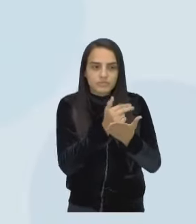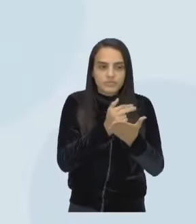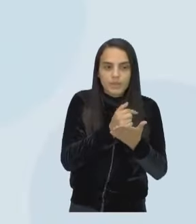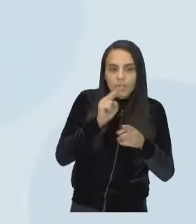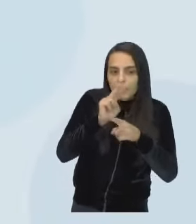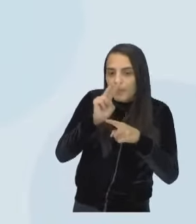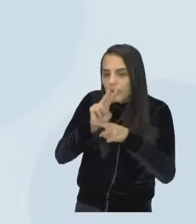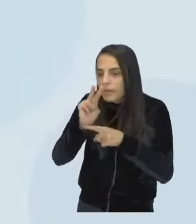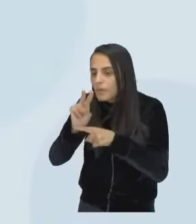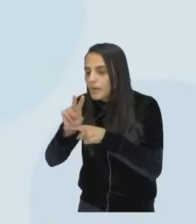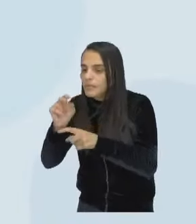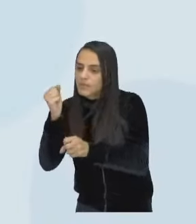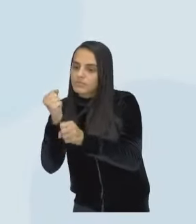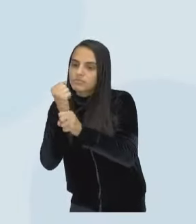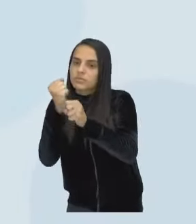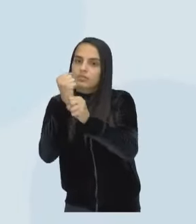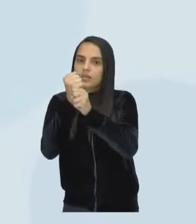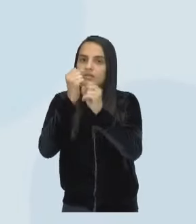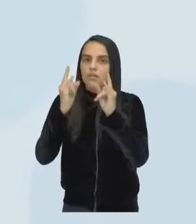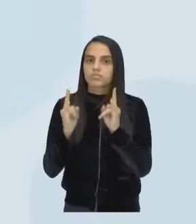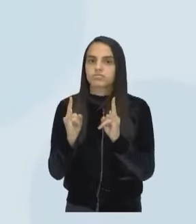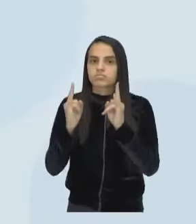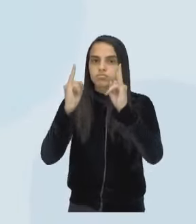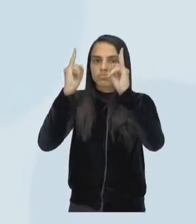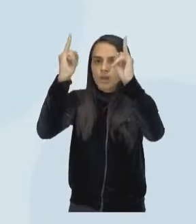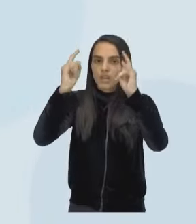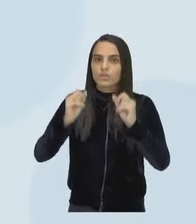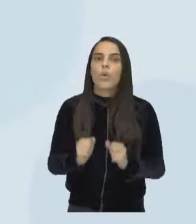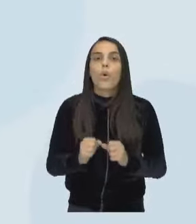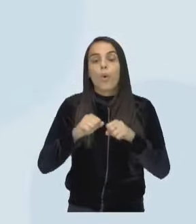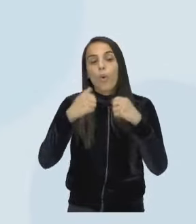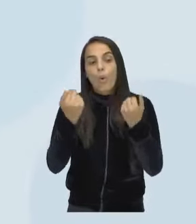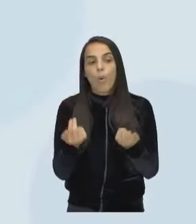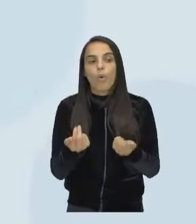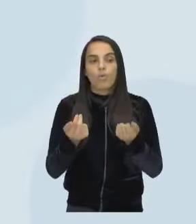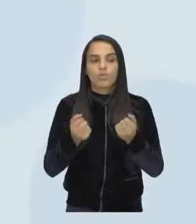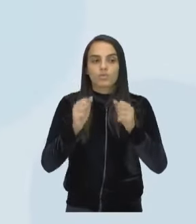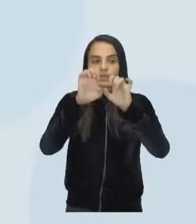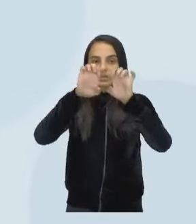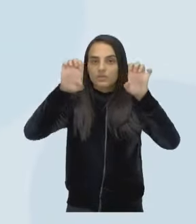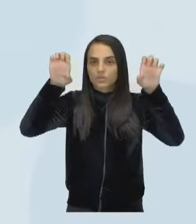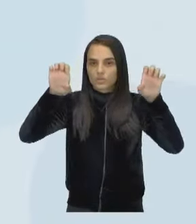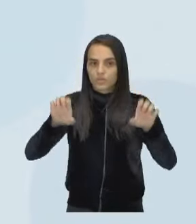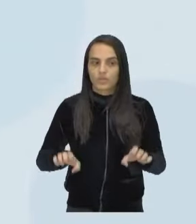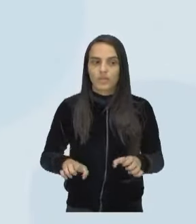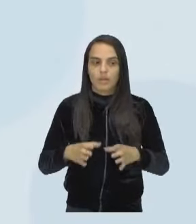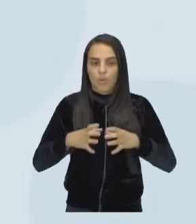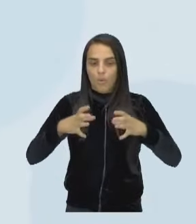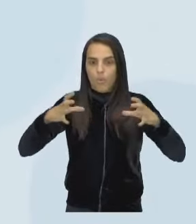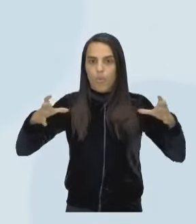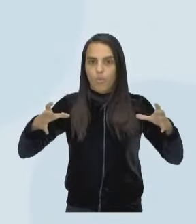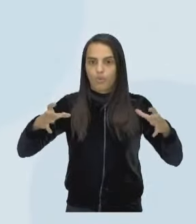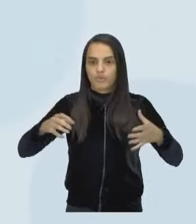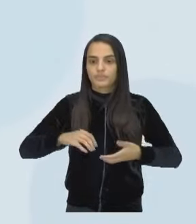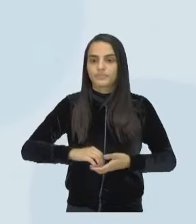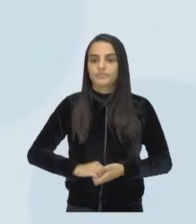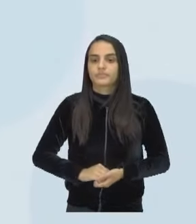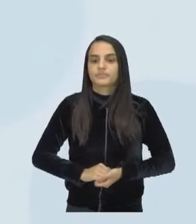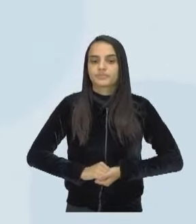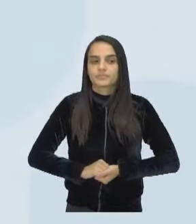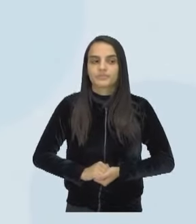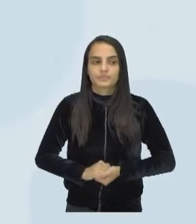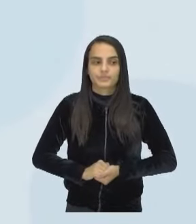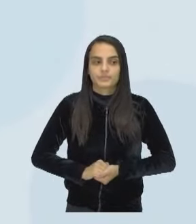a construção de prédios ou estruturas grandes. Vamos repetir as três palavras ou para pegar Bora. A pronúncia?